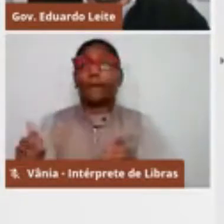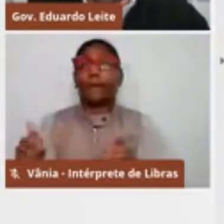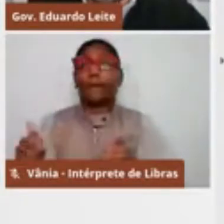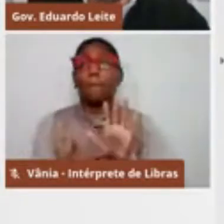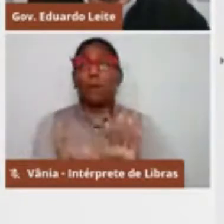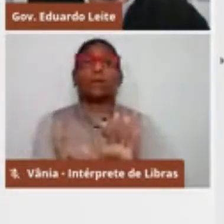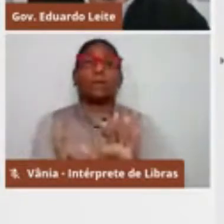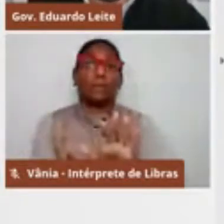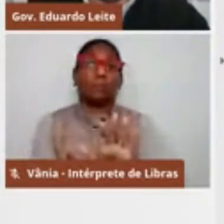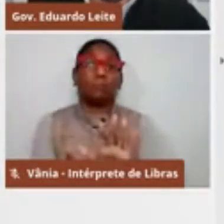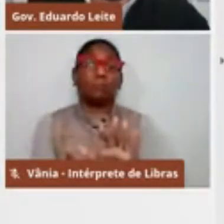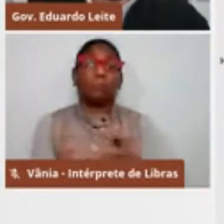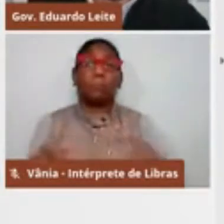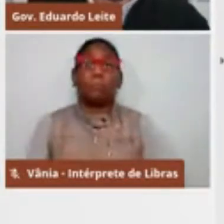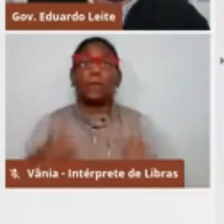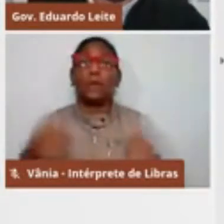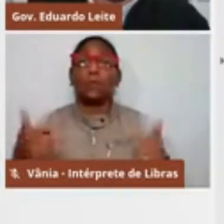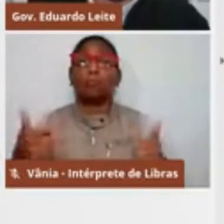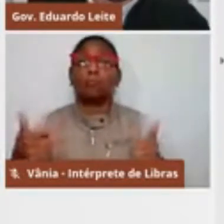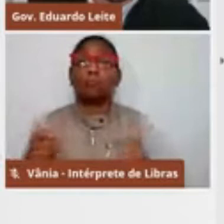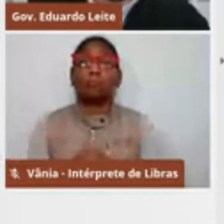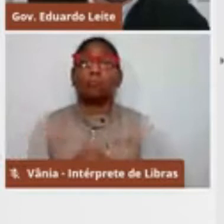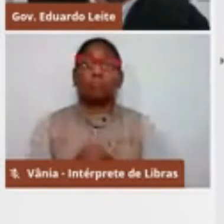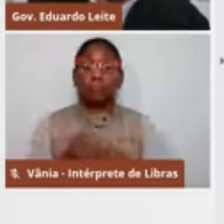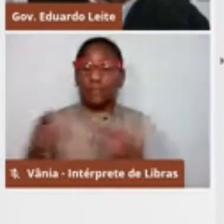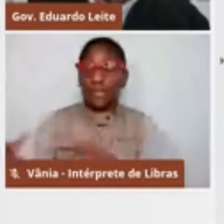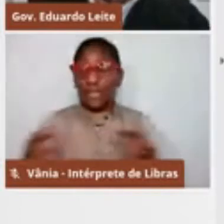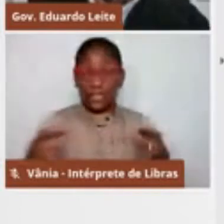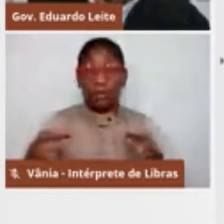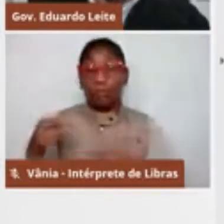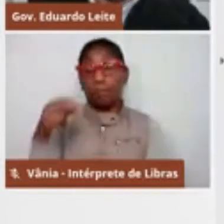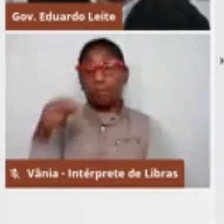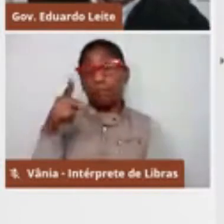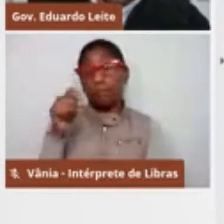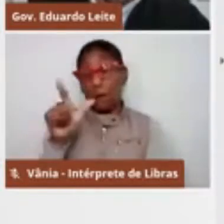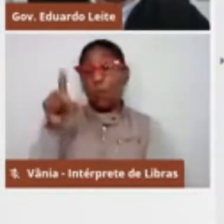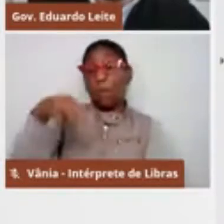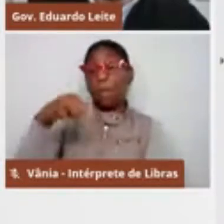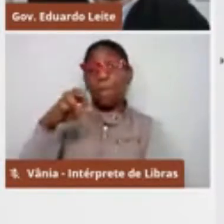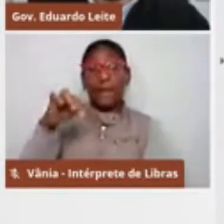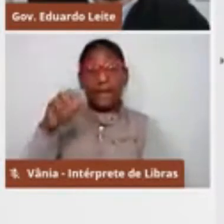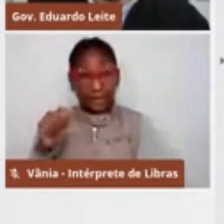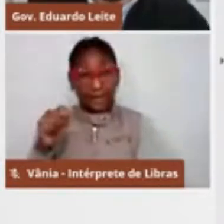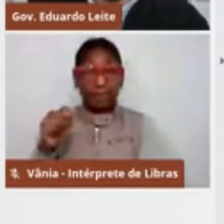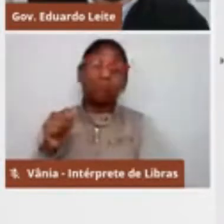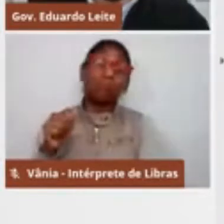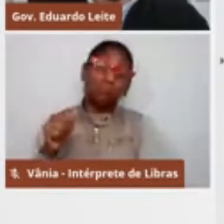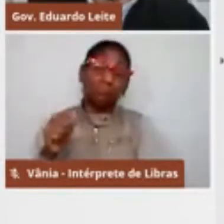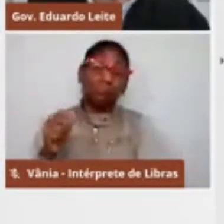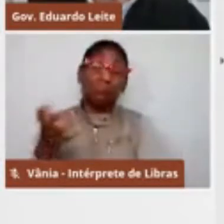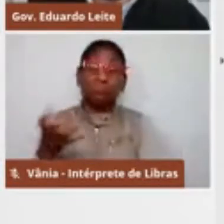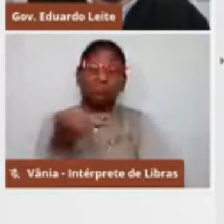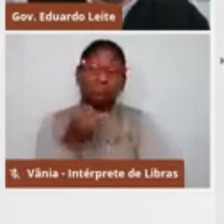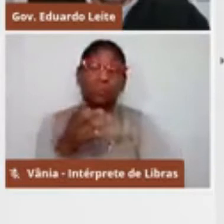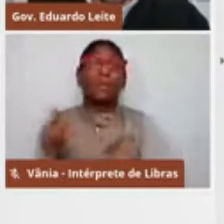melhoria importante naquela região de Palmeira das Missões. Passo Fundo também, a gente observa ali uma